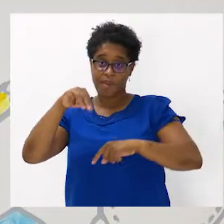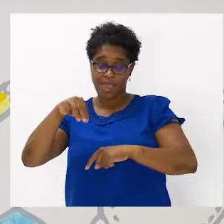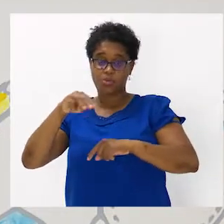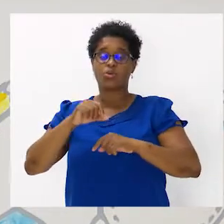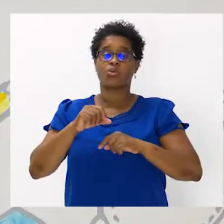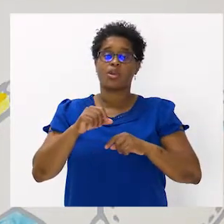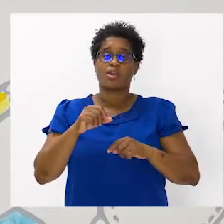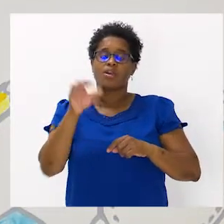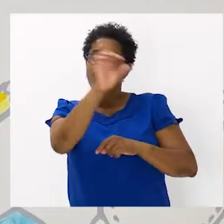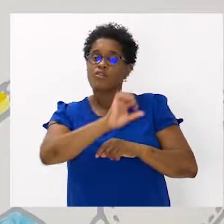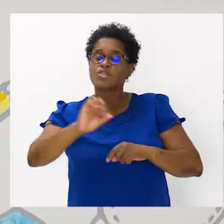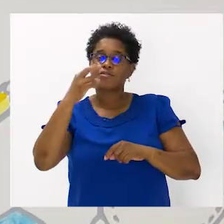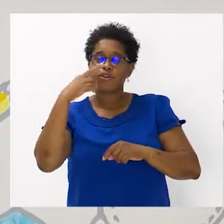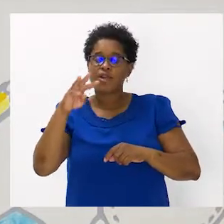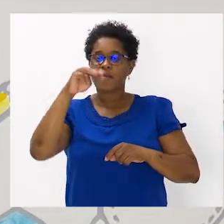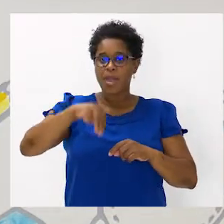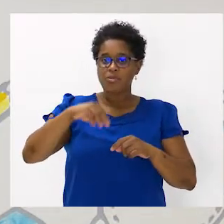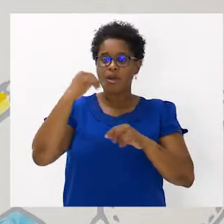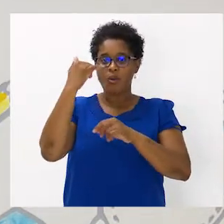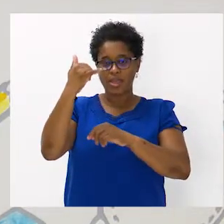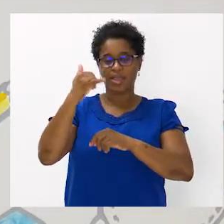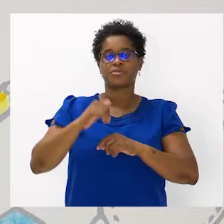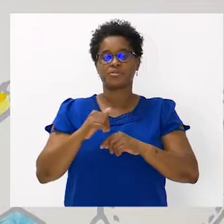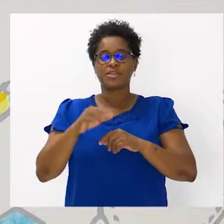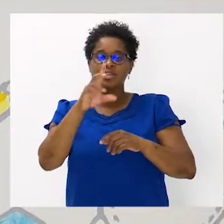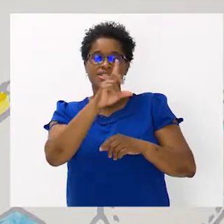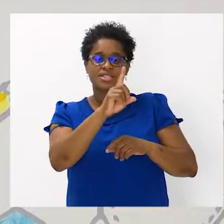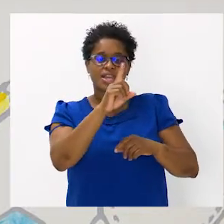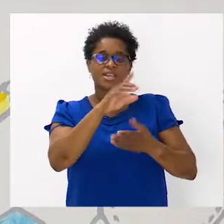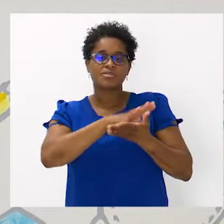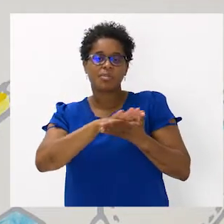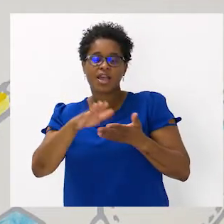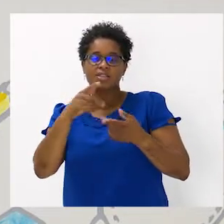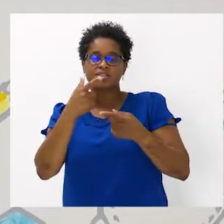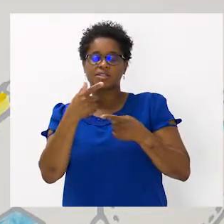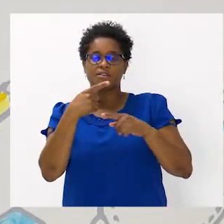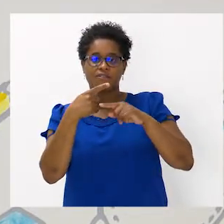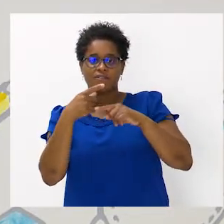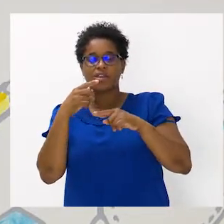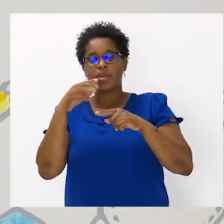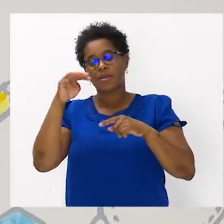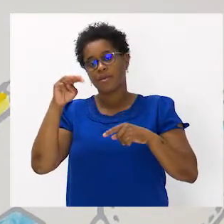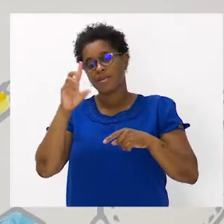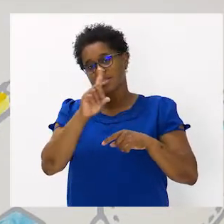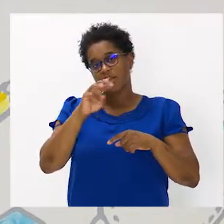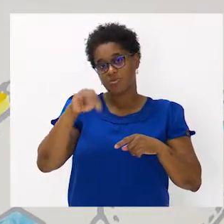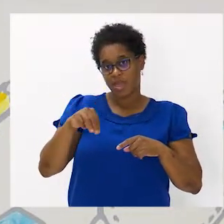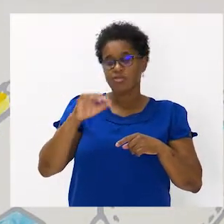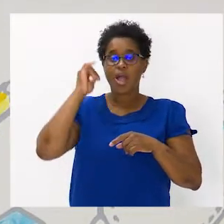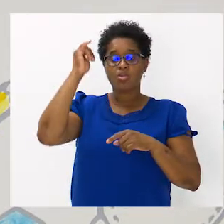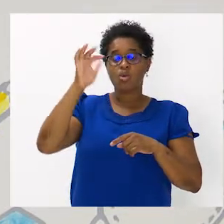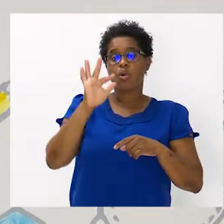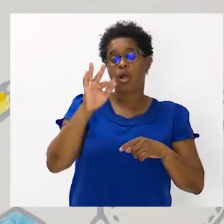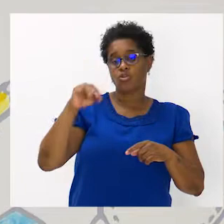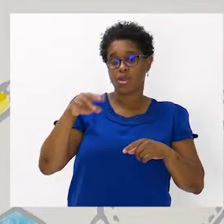metro, vocês vão ver que dá metro ao quadrado. Então, 6, base 6 metros, altura